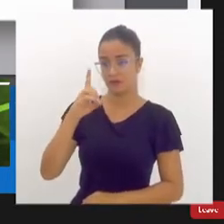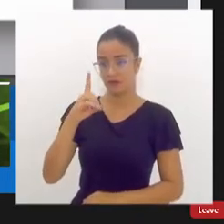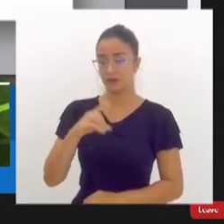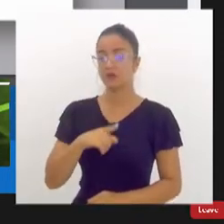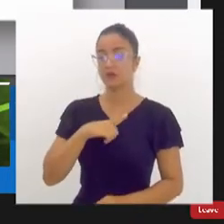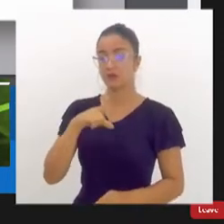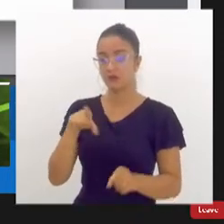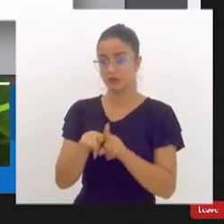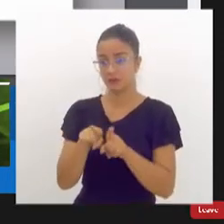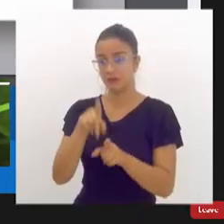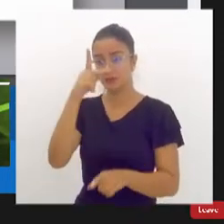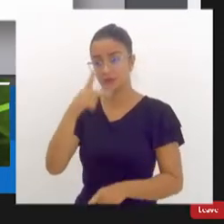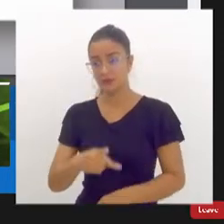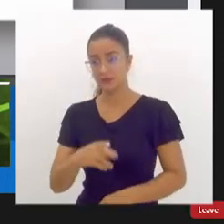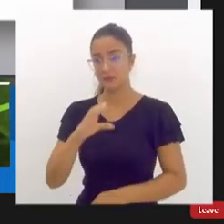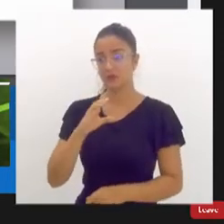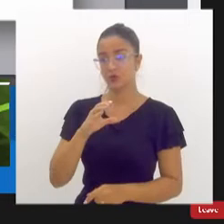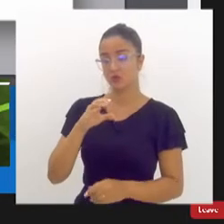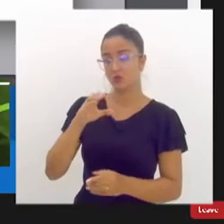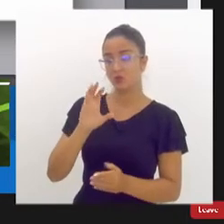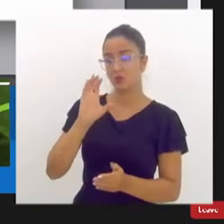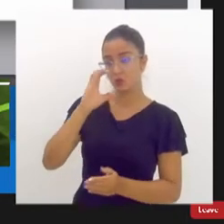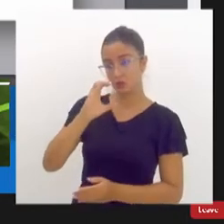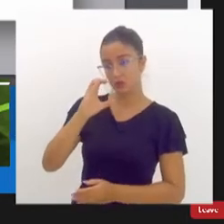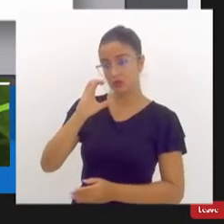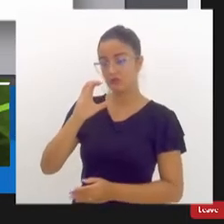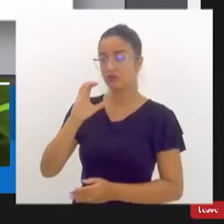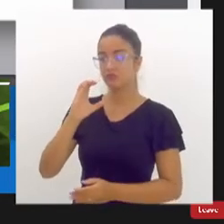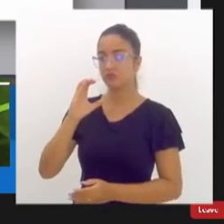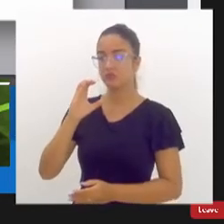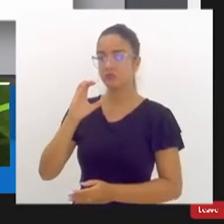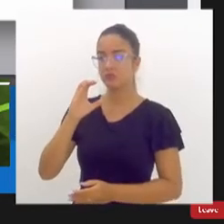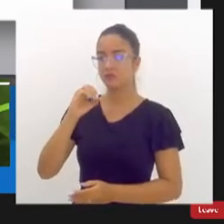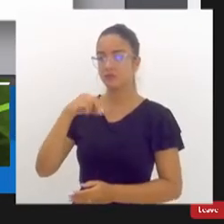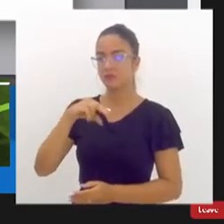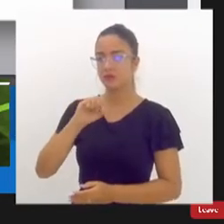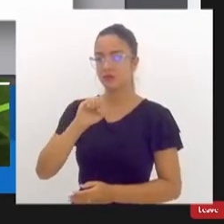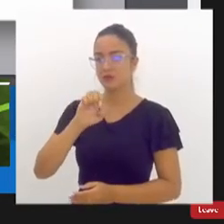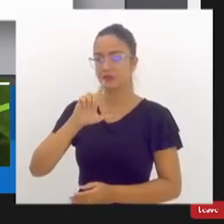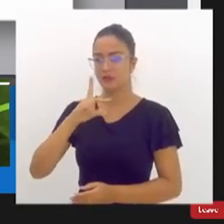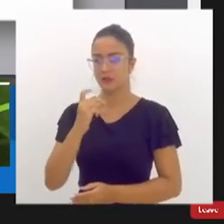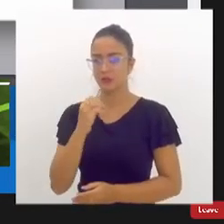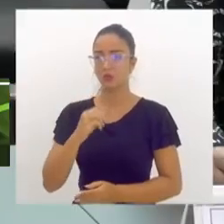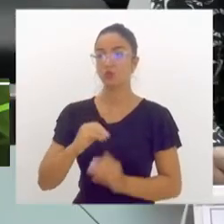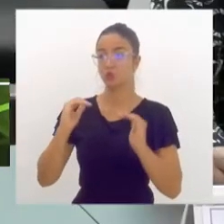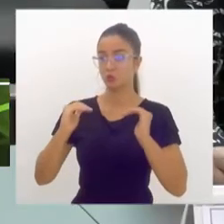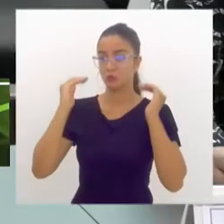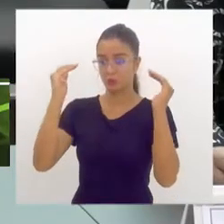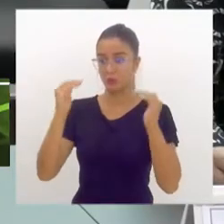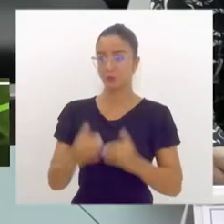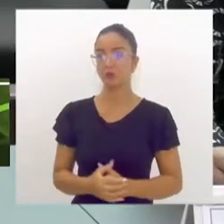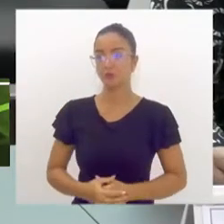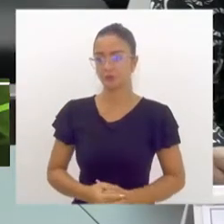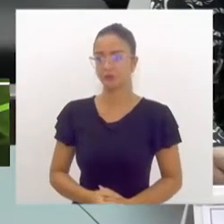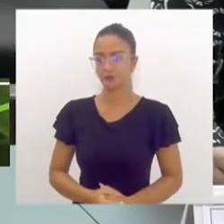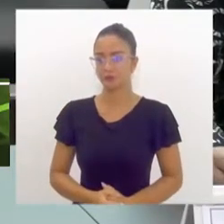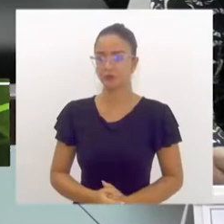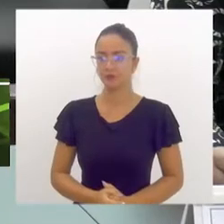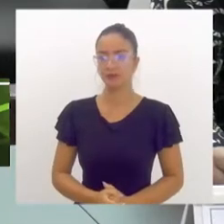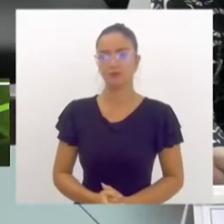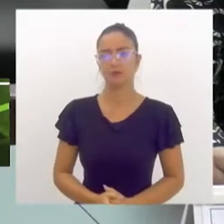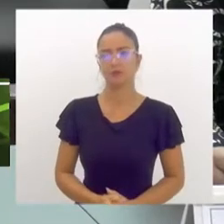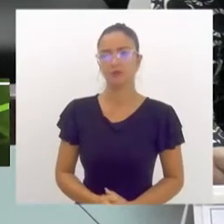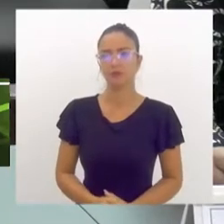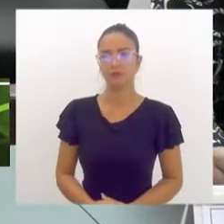conselho compõe, ele é membro do Conselho Superior, tanto do CCERJ quanto da FAPERJ. Pode passar, por gentileza.